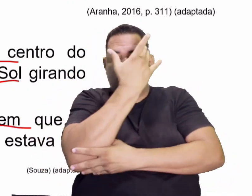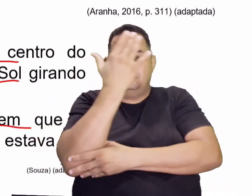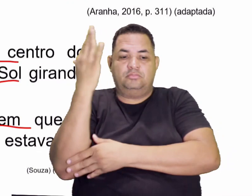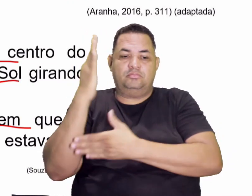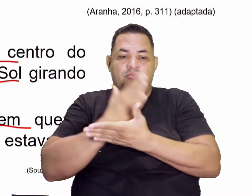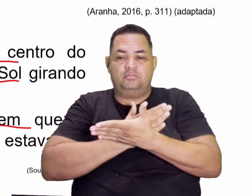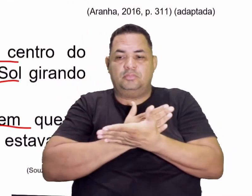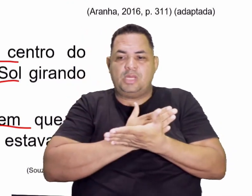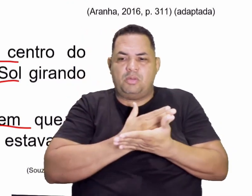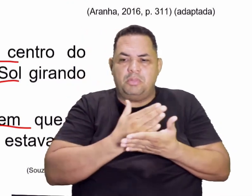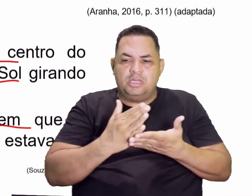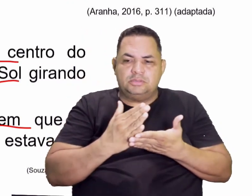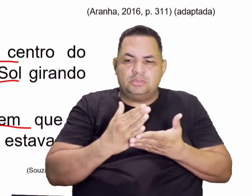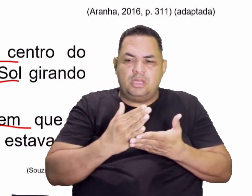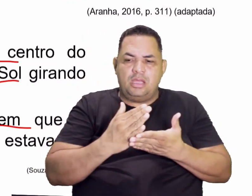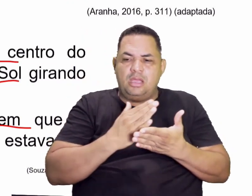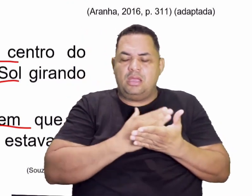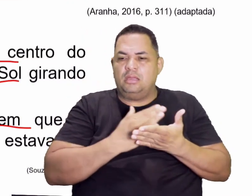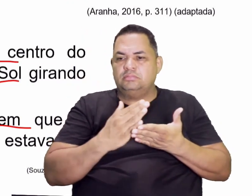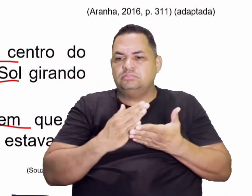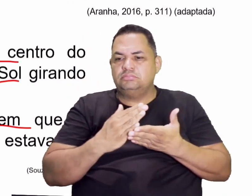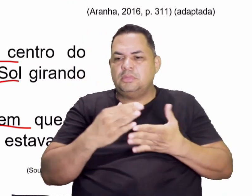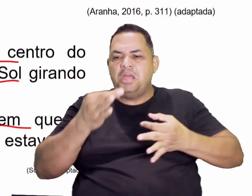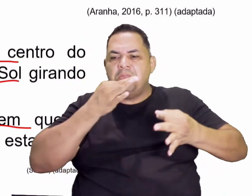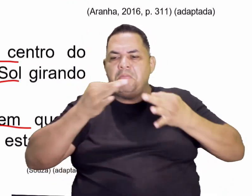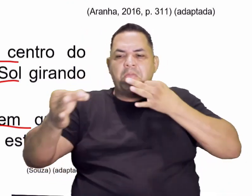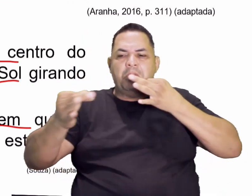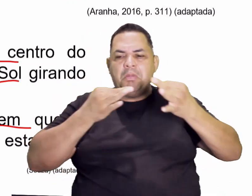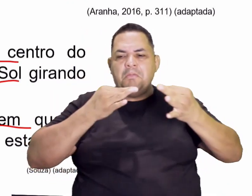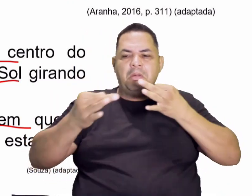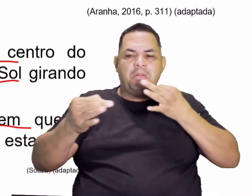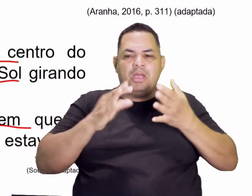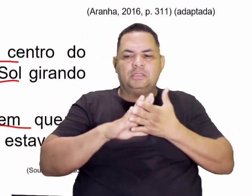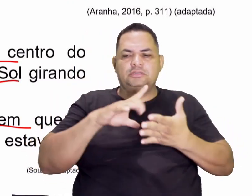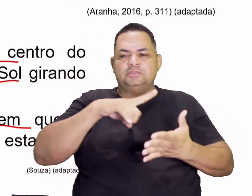ainda estava em plena discussão. Então tá aí,